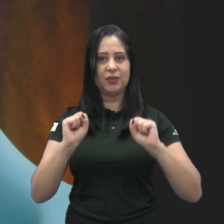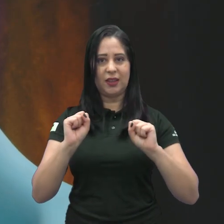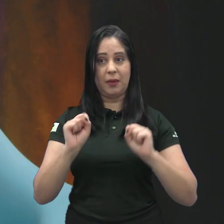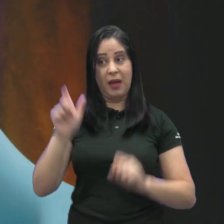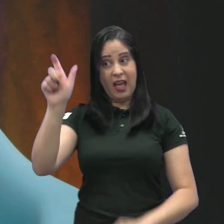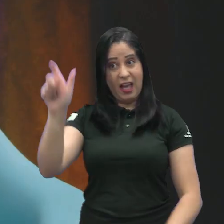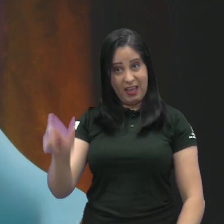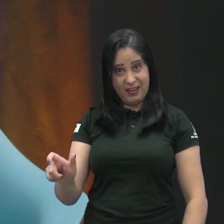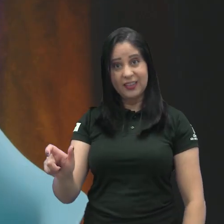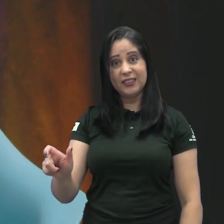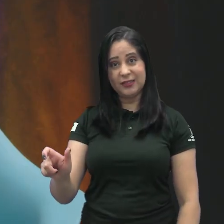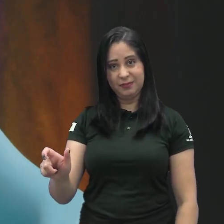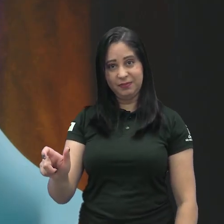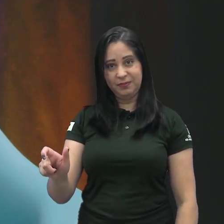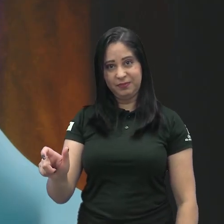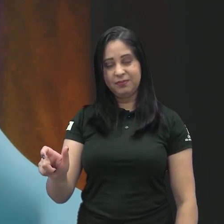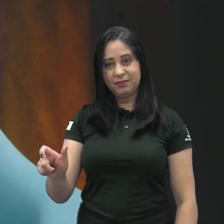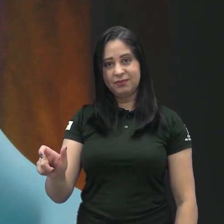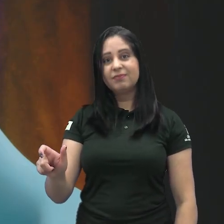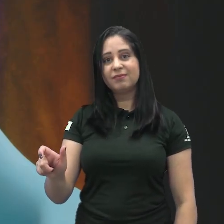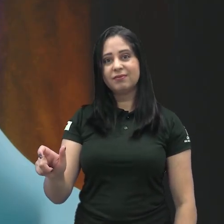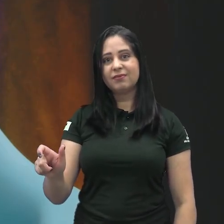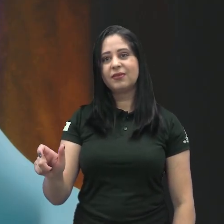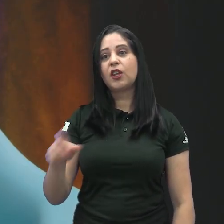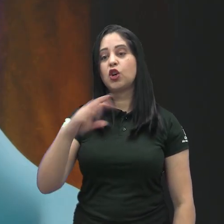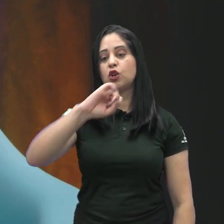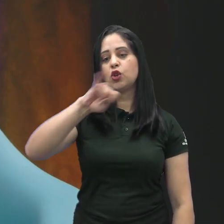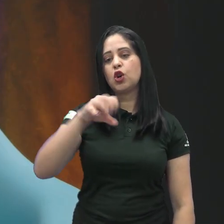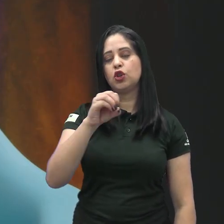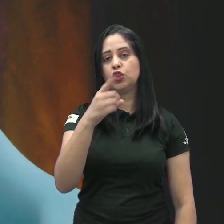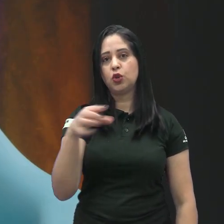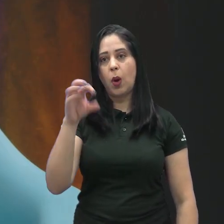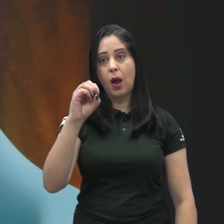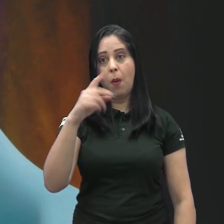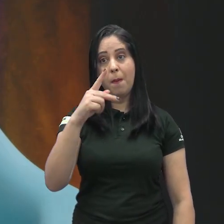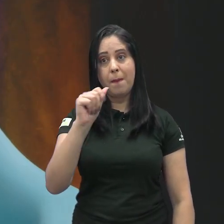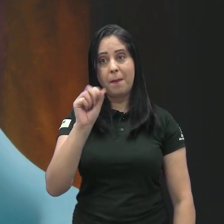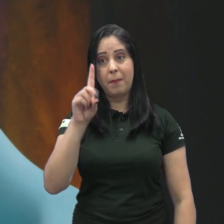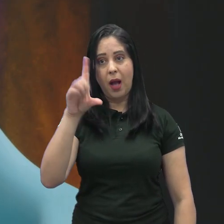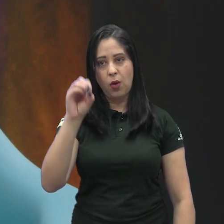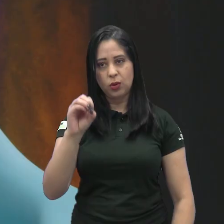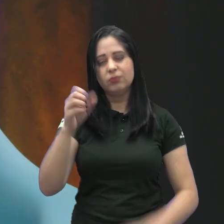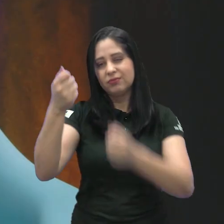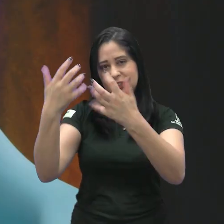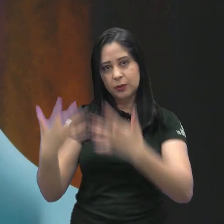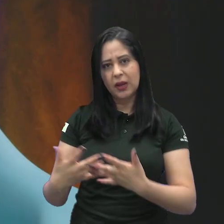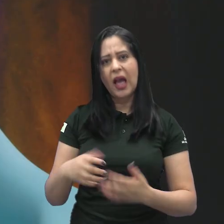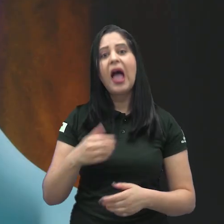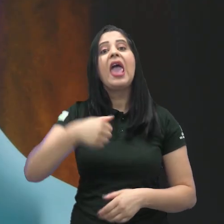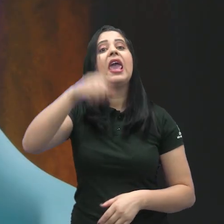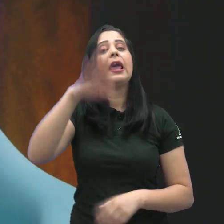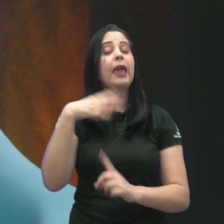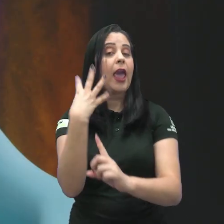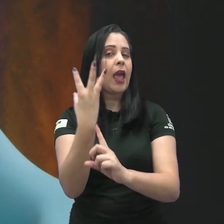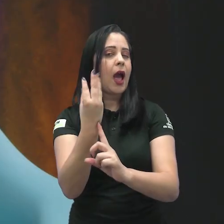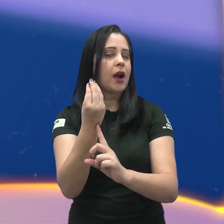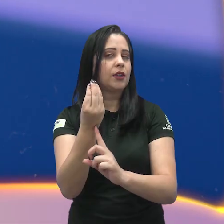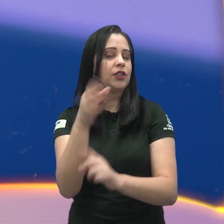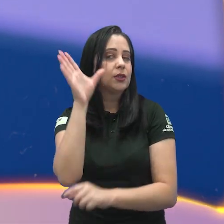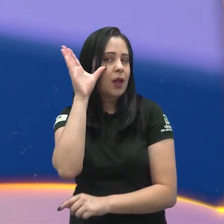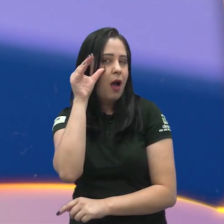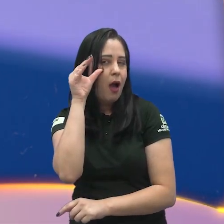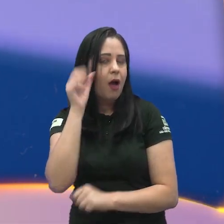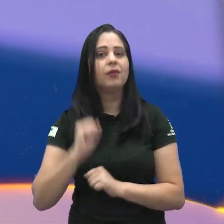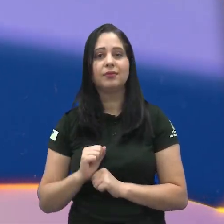vamos falar sobre isso com o empreendedor e especialista comunicador João Paulo Venturelli. E quem será nosso